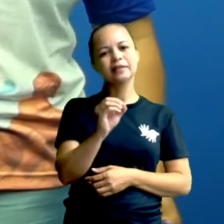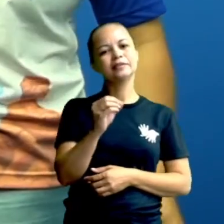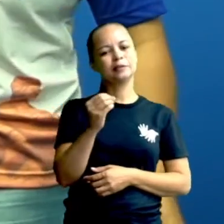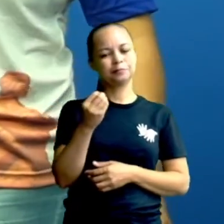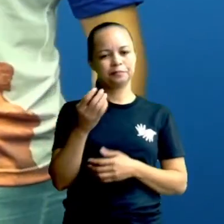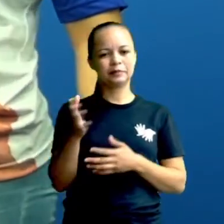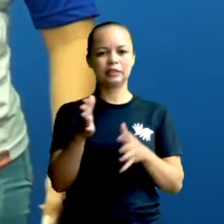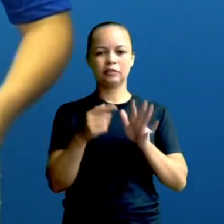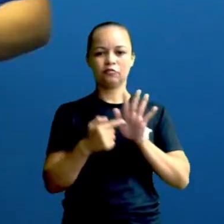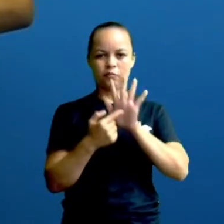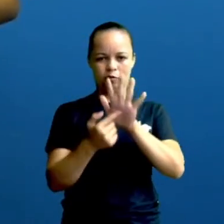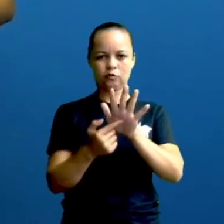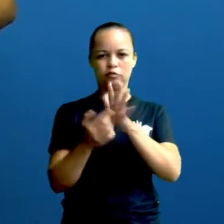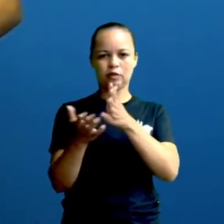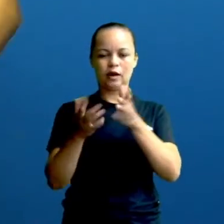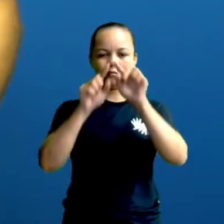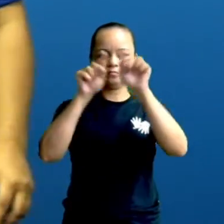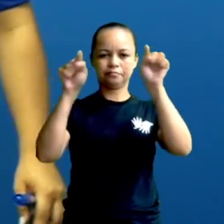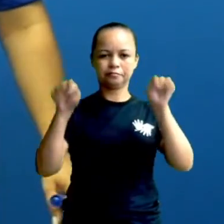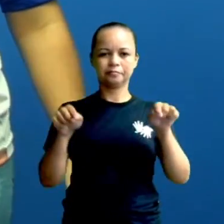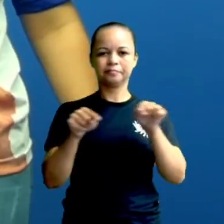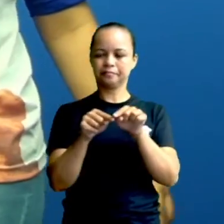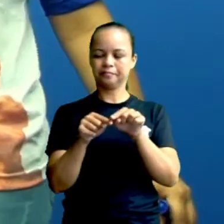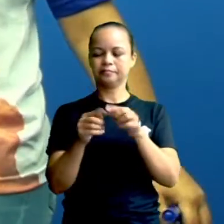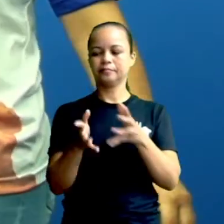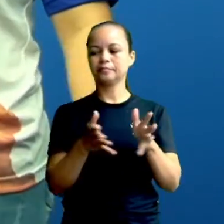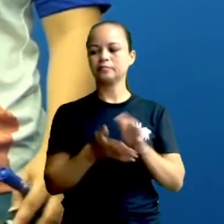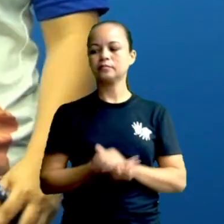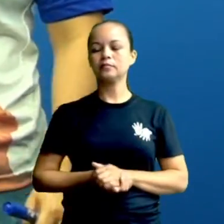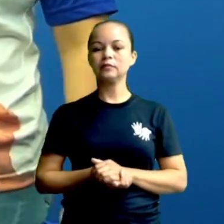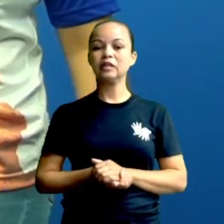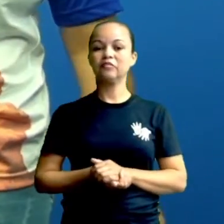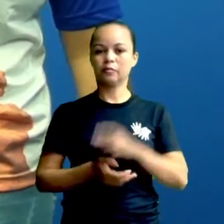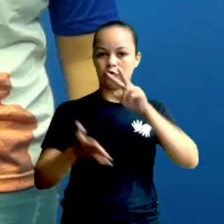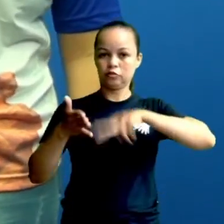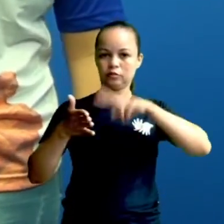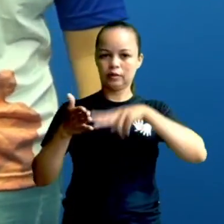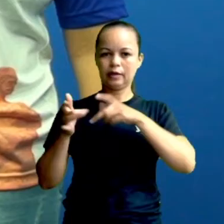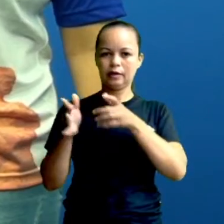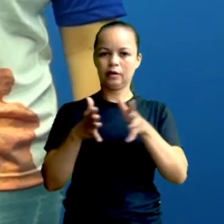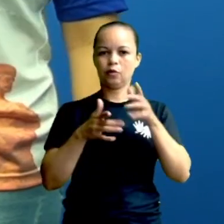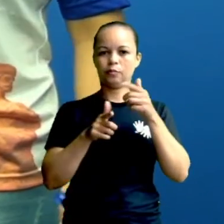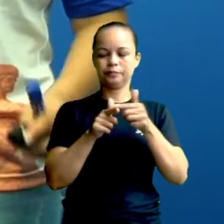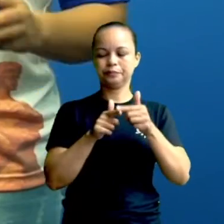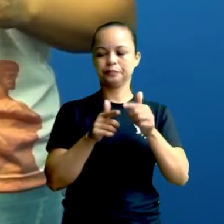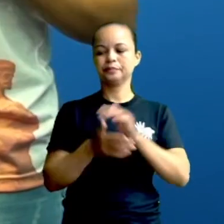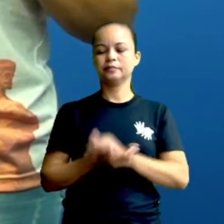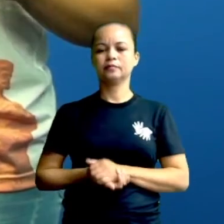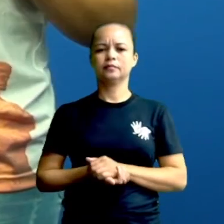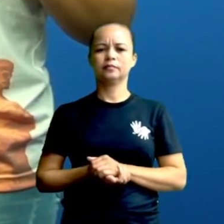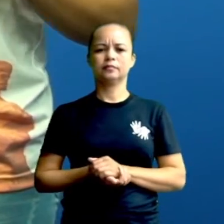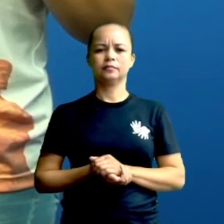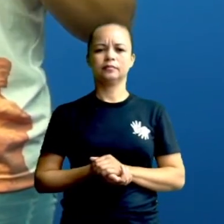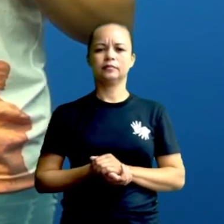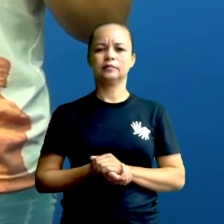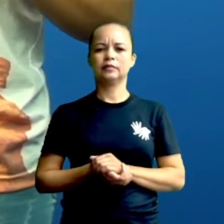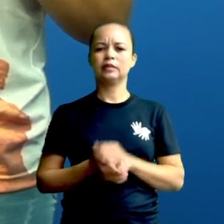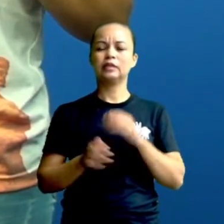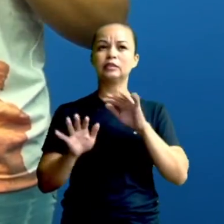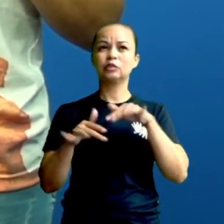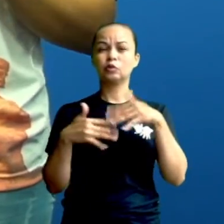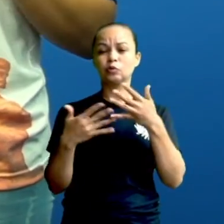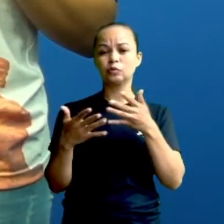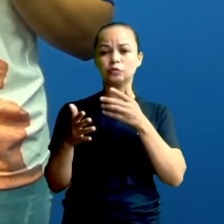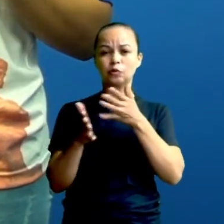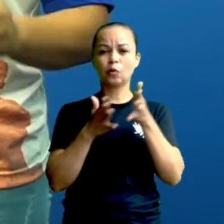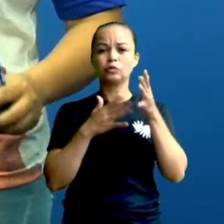colocar lá no 4, tá? Agora, vamos ler o restinho do problema. Então, depois desses PMs,